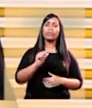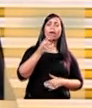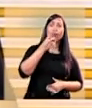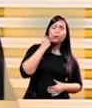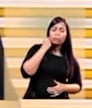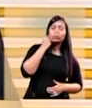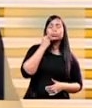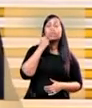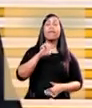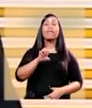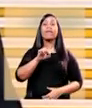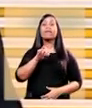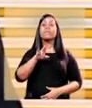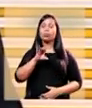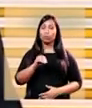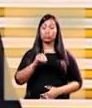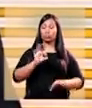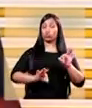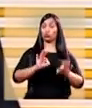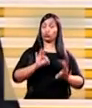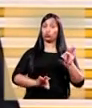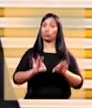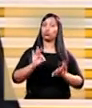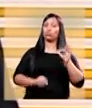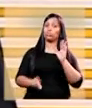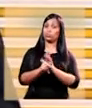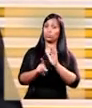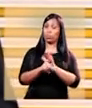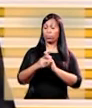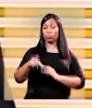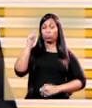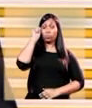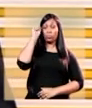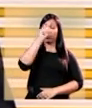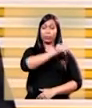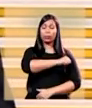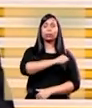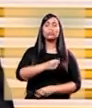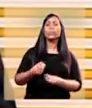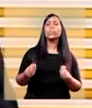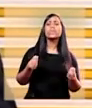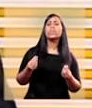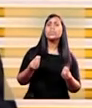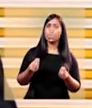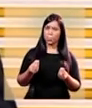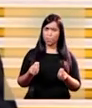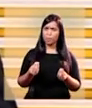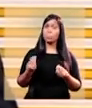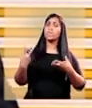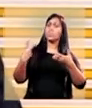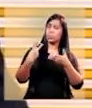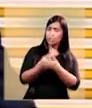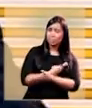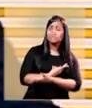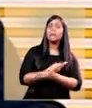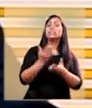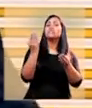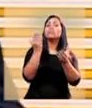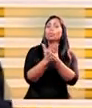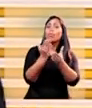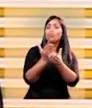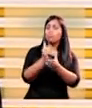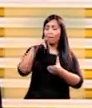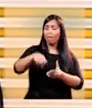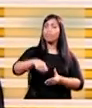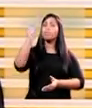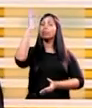da adoção. Doutor Evandro, juiz da Vara de Infância e Juventude aqui em São José do Rio Preto, como que acontece o processo